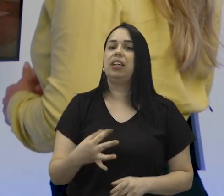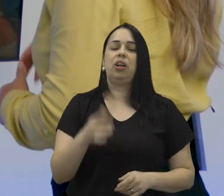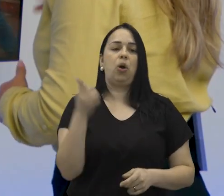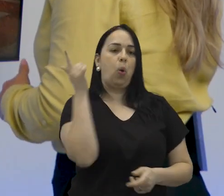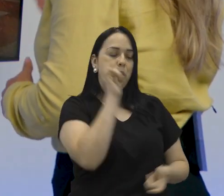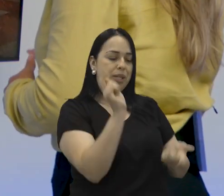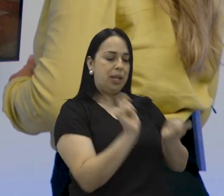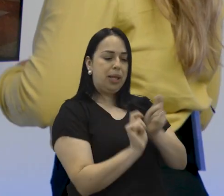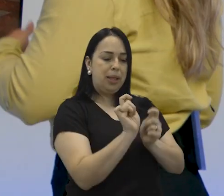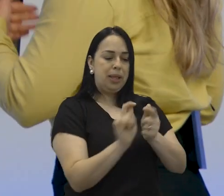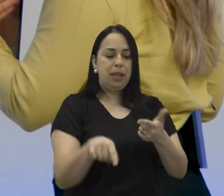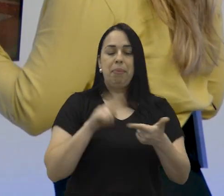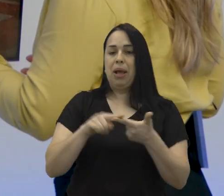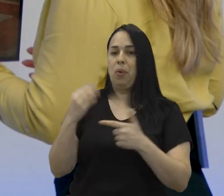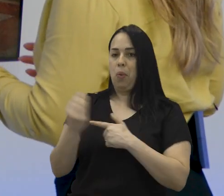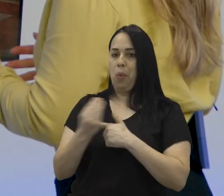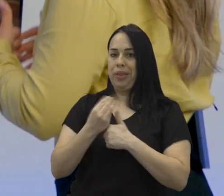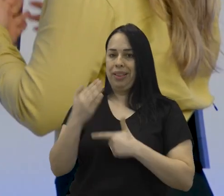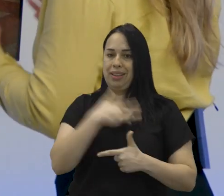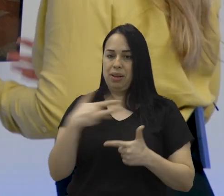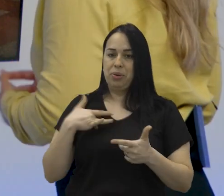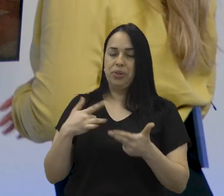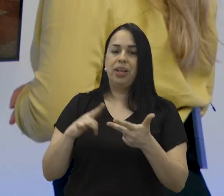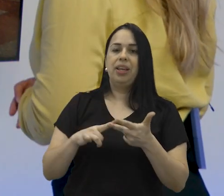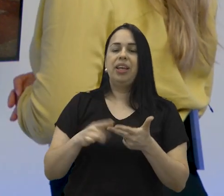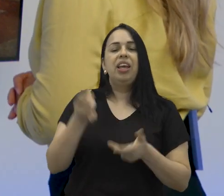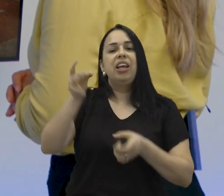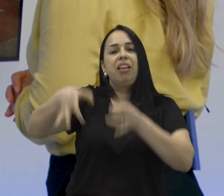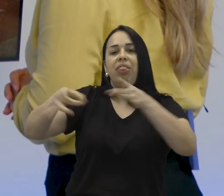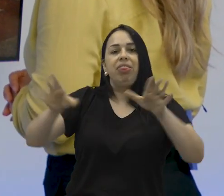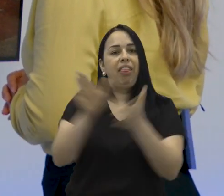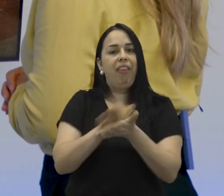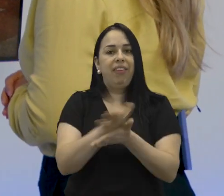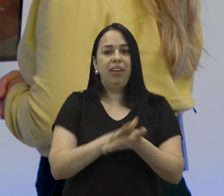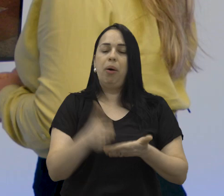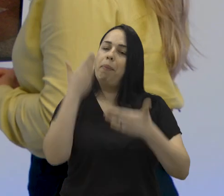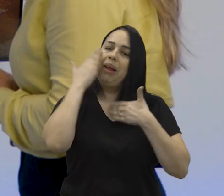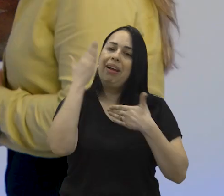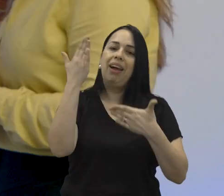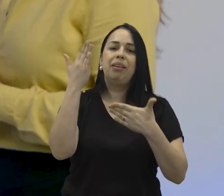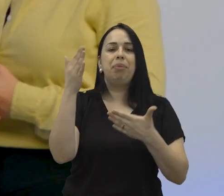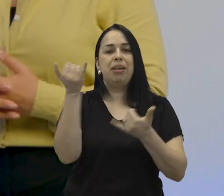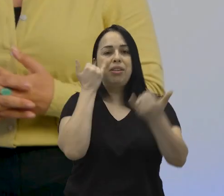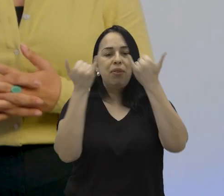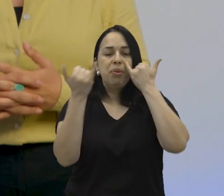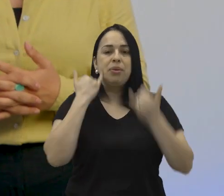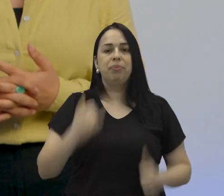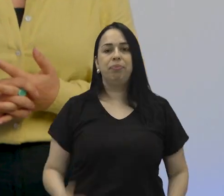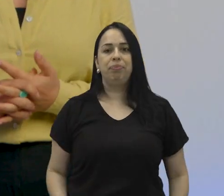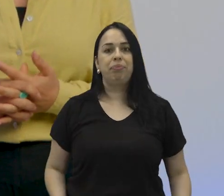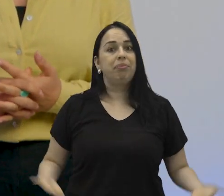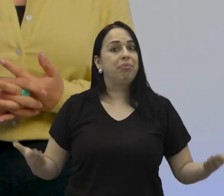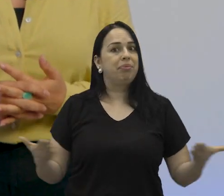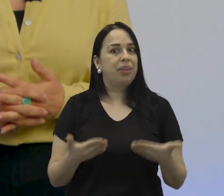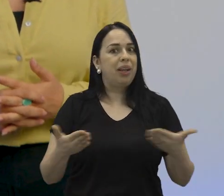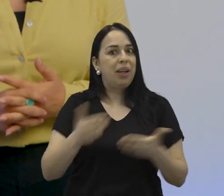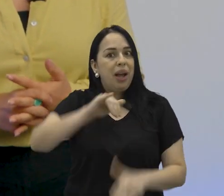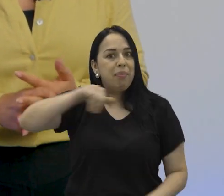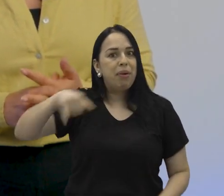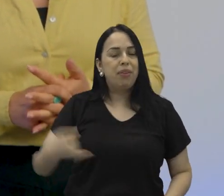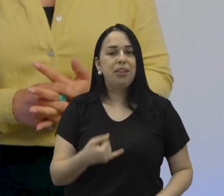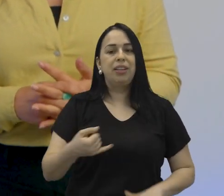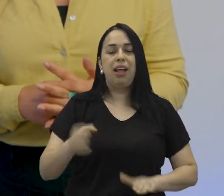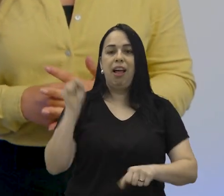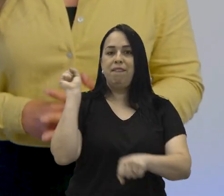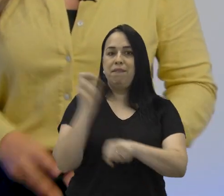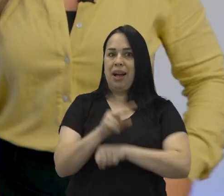gente economiza, cuida da saúde e não desperdiça alimento, né? Muito obrigada, viu, pelas informações. Vamos aproveitar